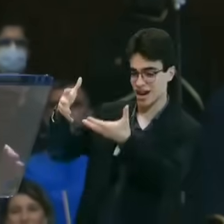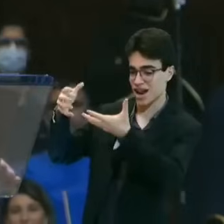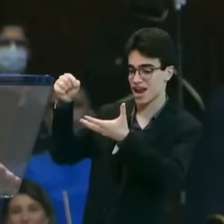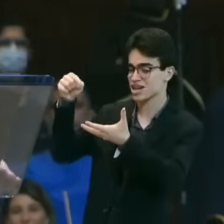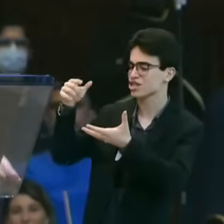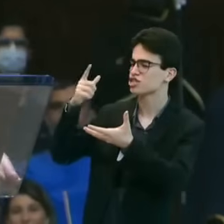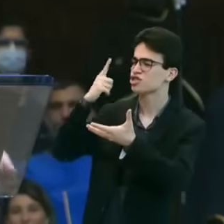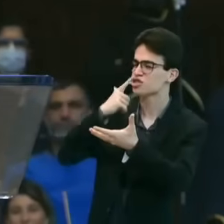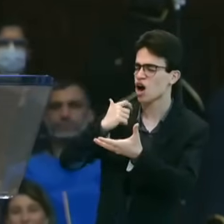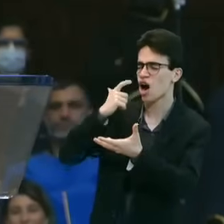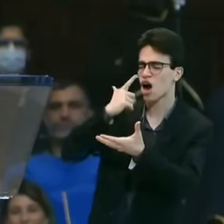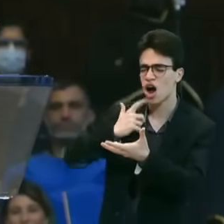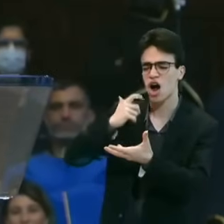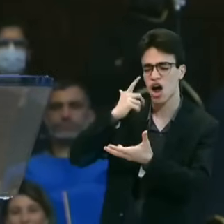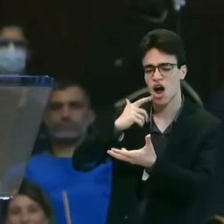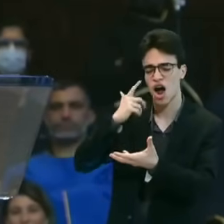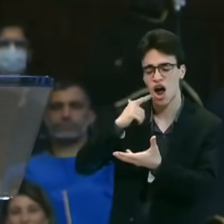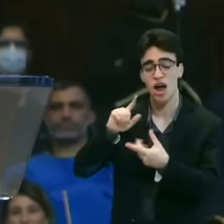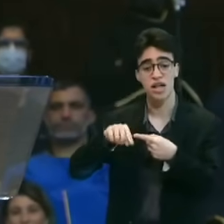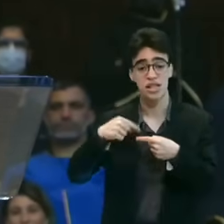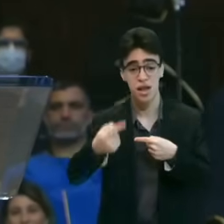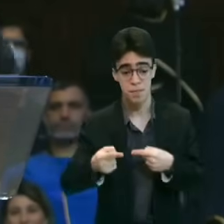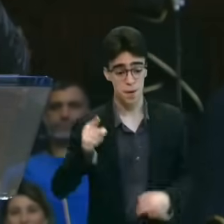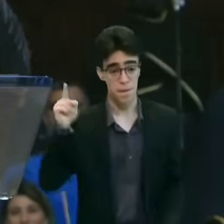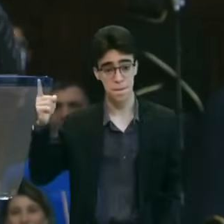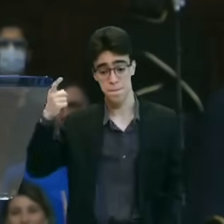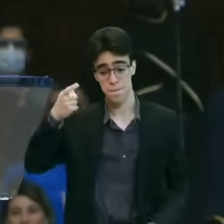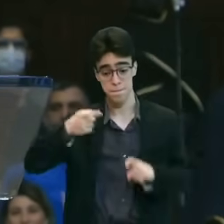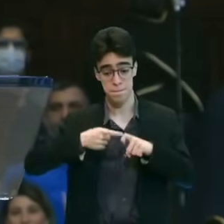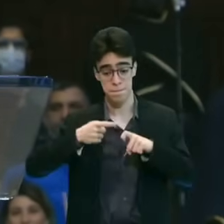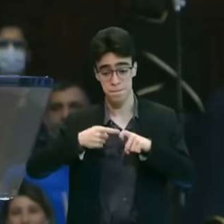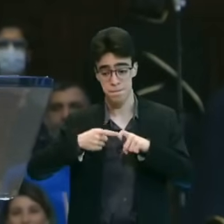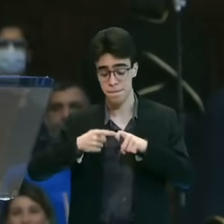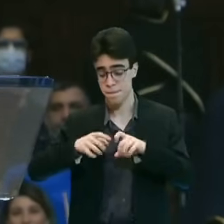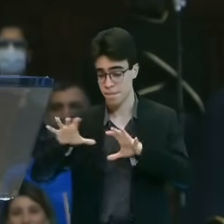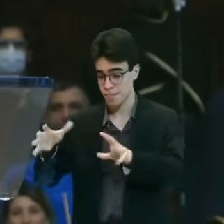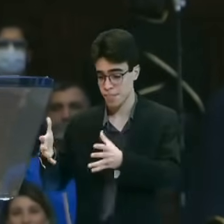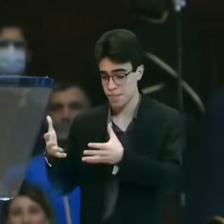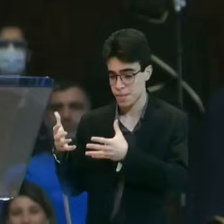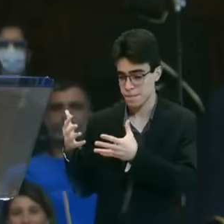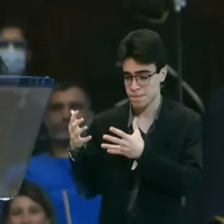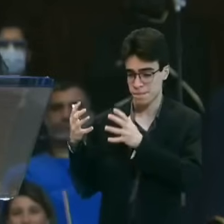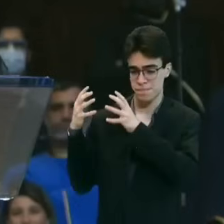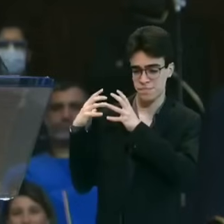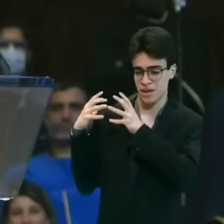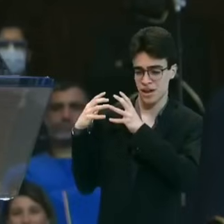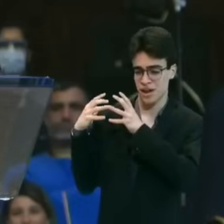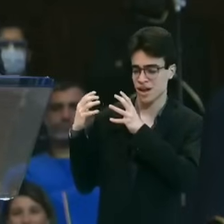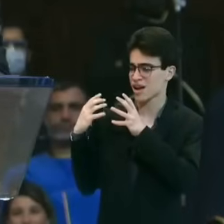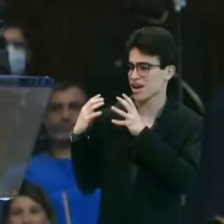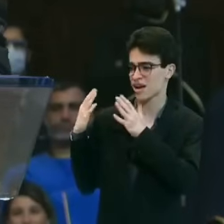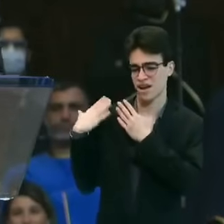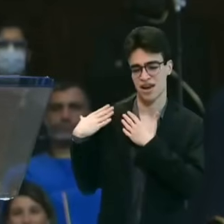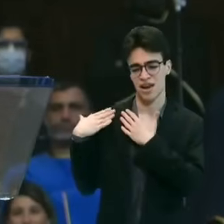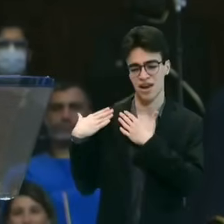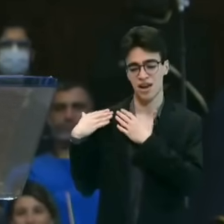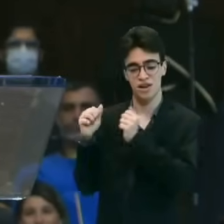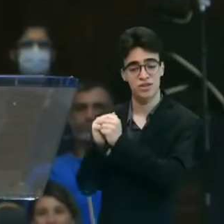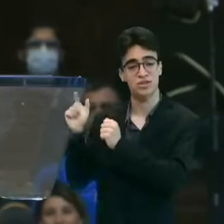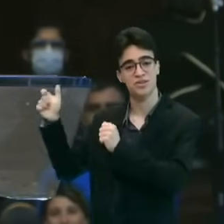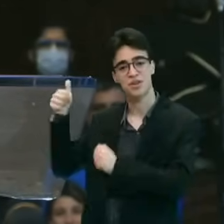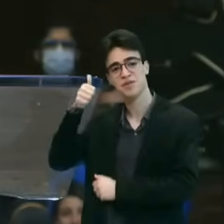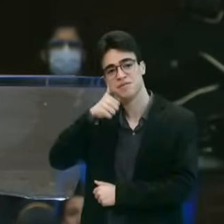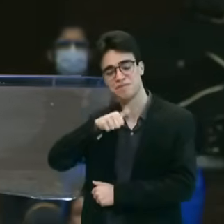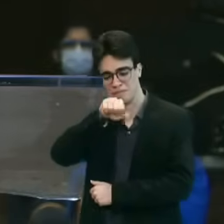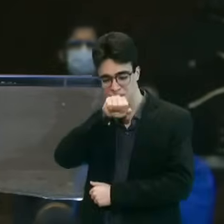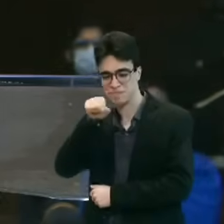chorou. E de repente então o médico colocou o Michel encostadinho aqui no pescoço da mamãe